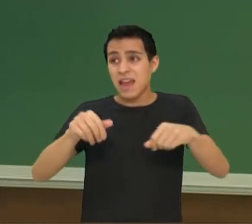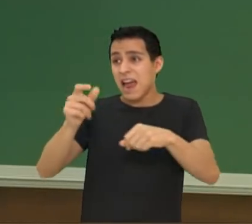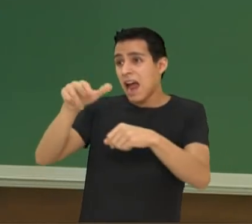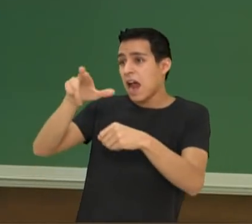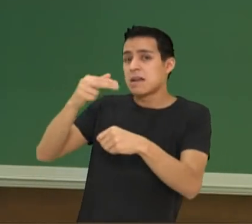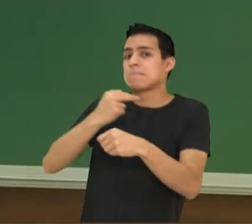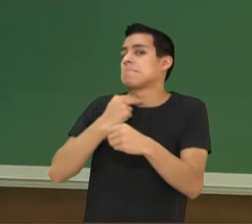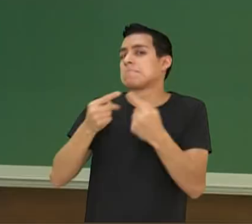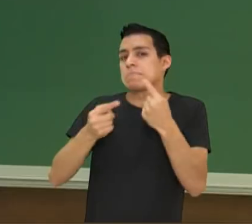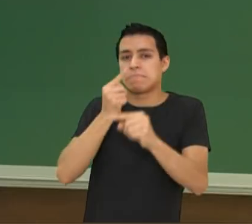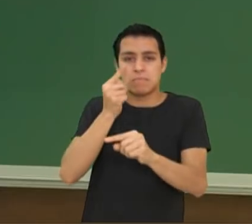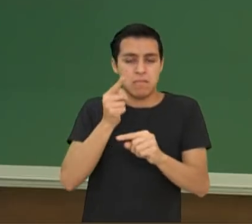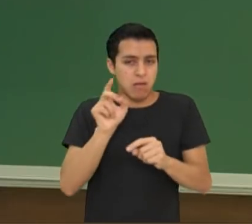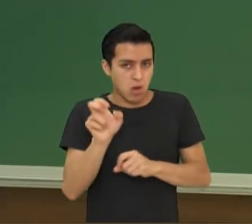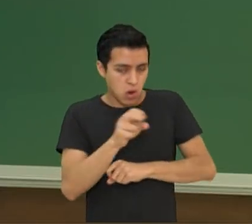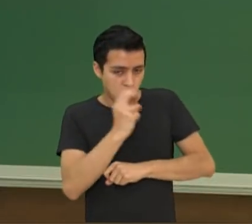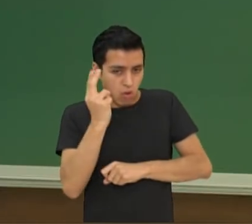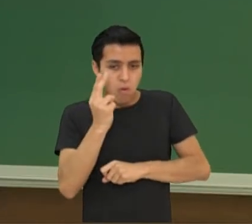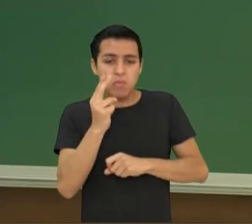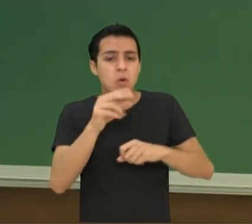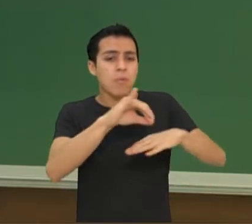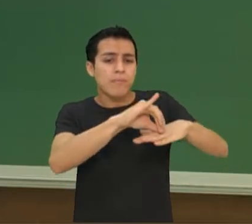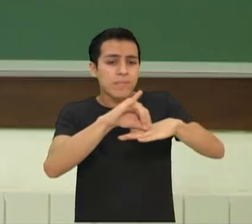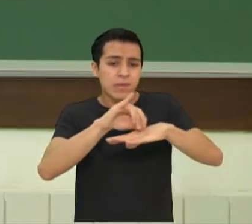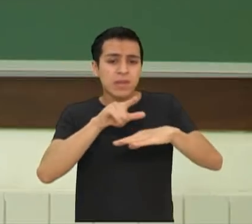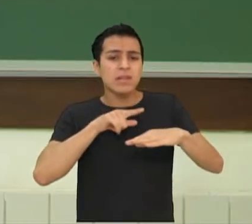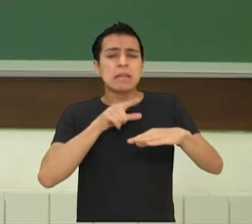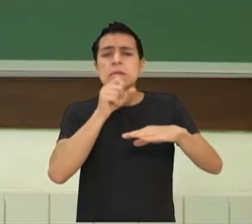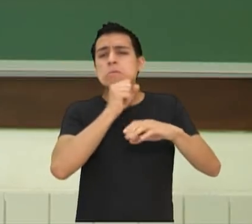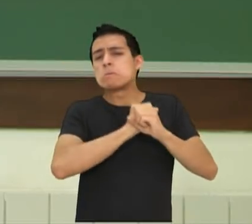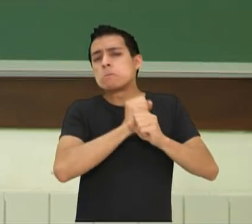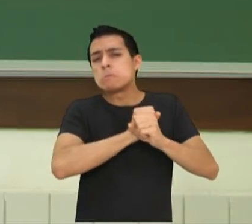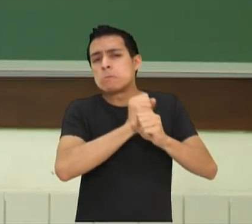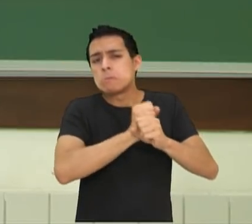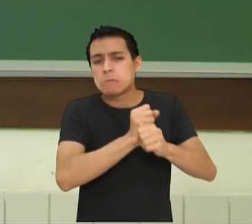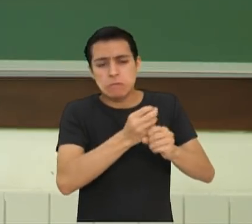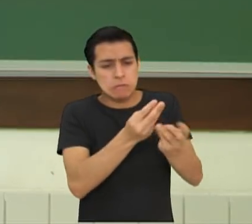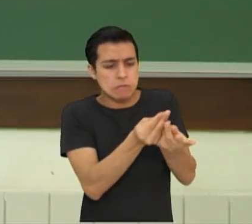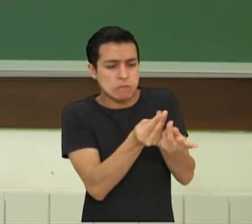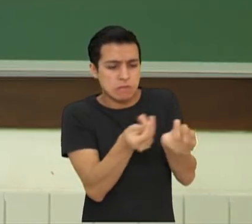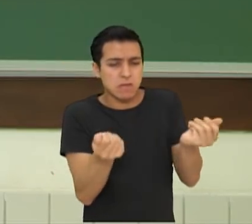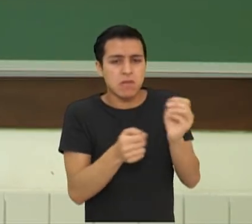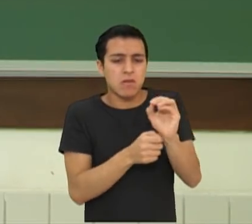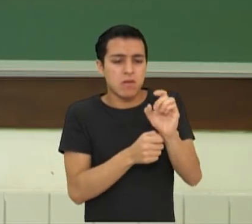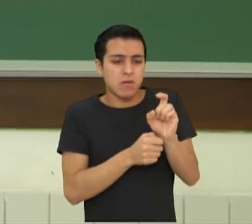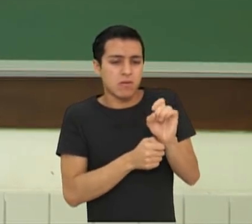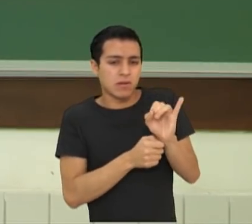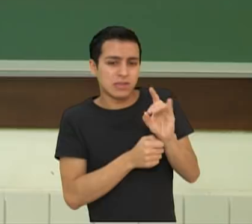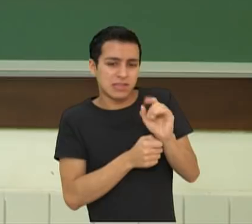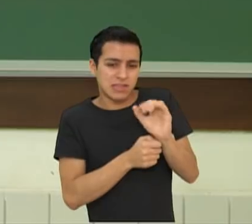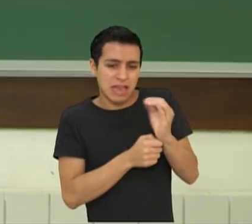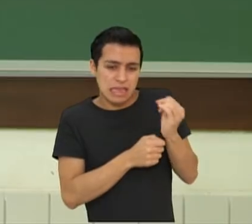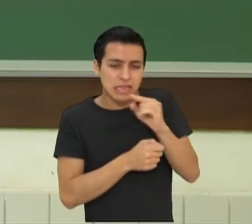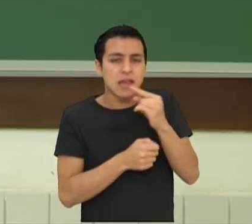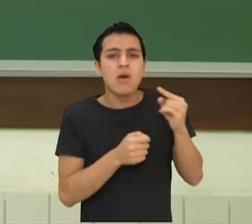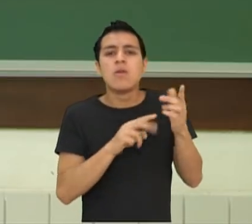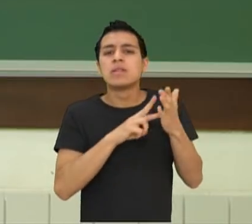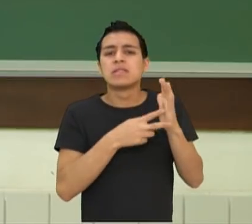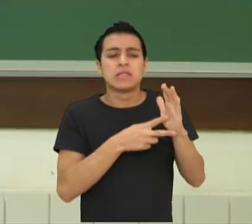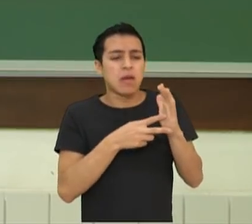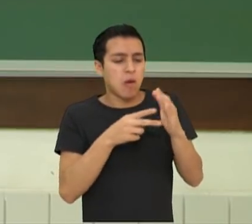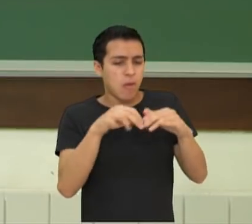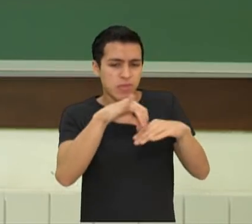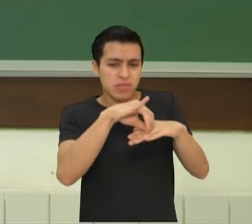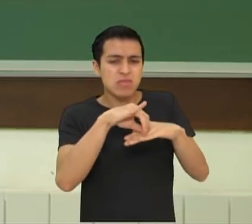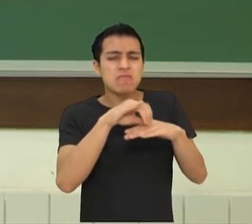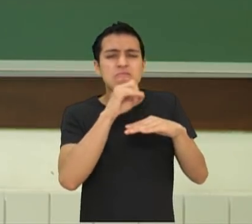oxigênio ou ainda em objetos que estão enferrujados, porque a oxidação é justamente um local. Quando os